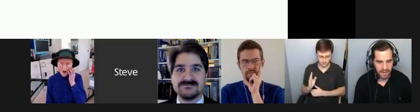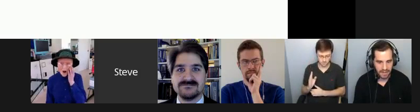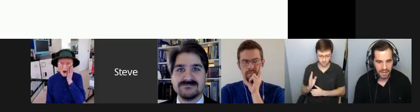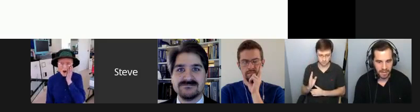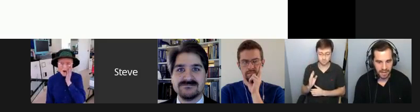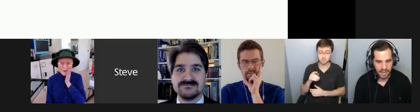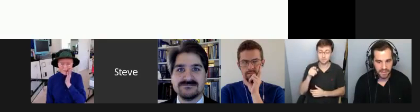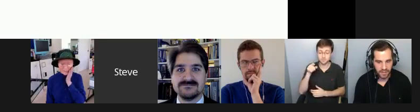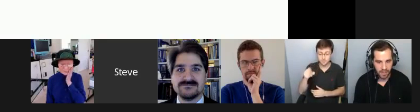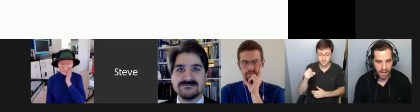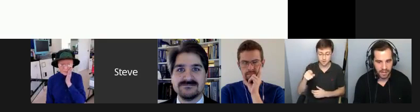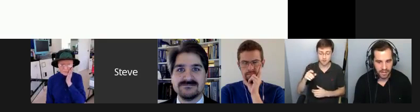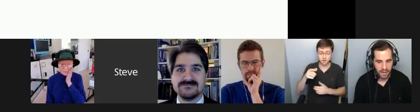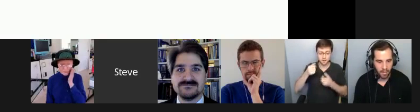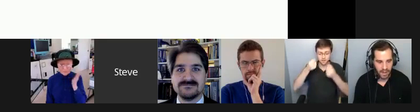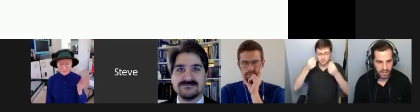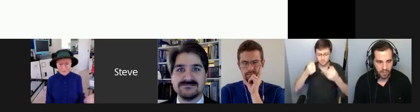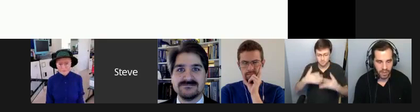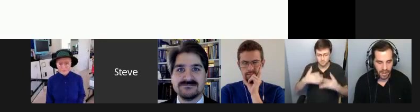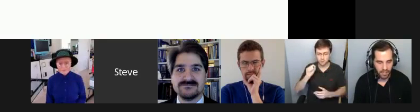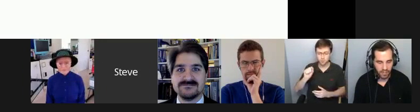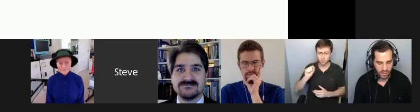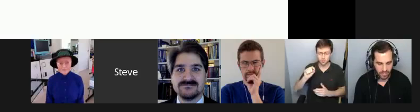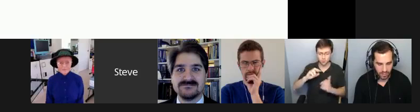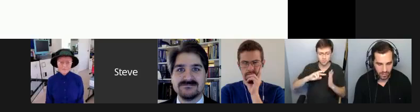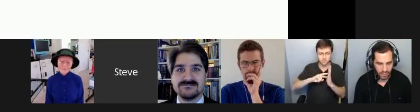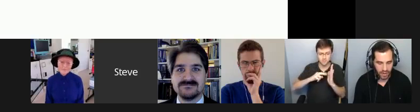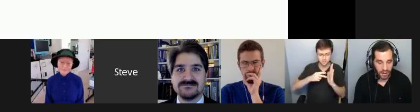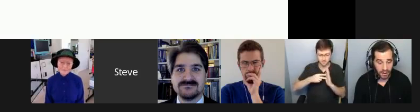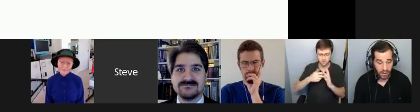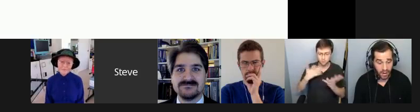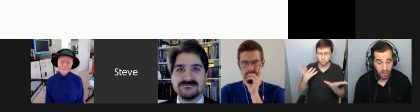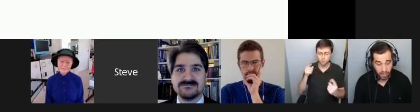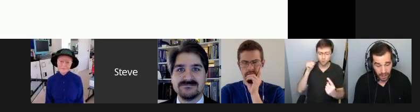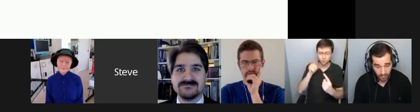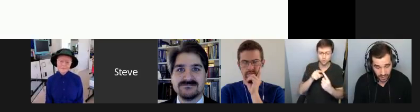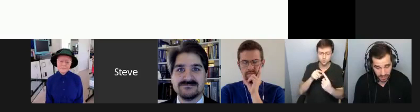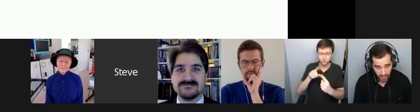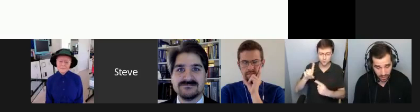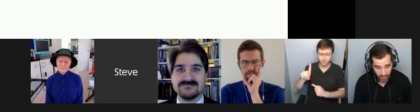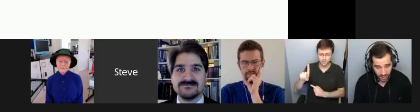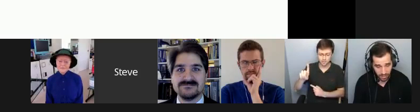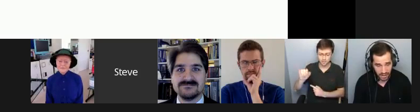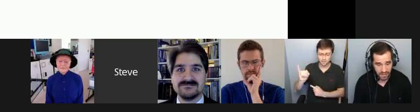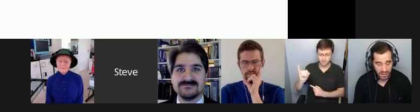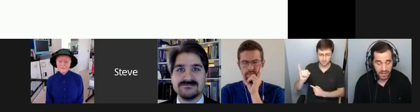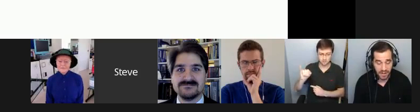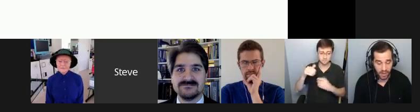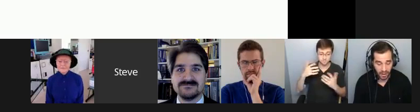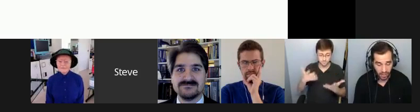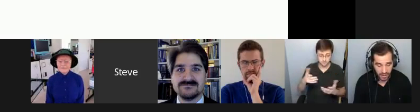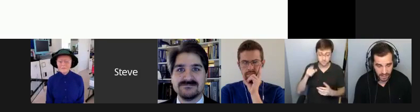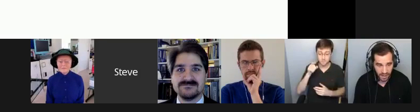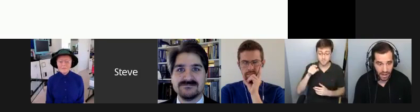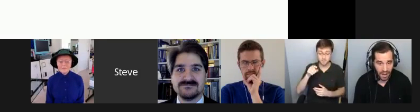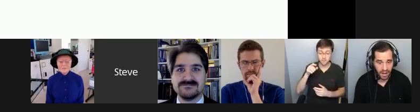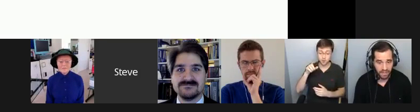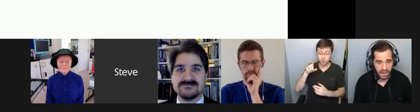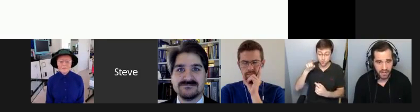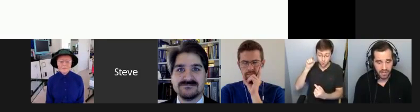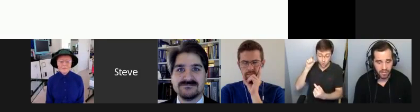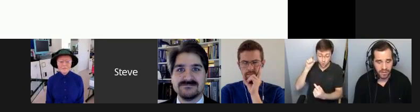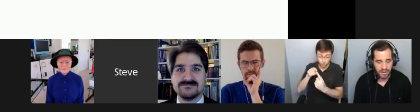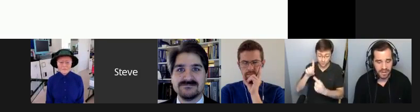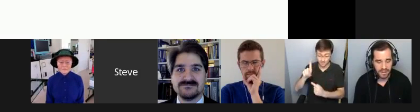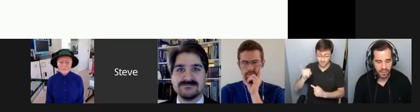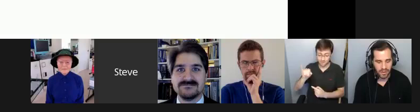as capacidades mentais visuais para se comunicar com os surdos. Então, Campelo, 2008, na página 152, ela